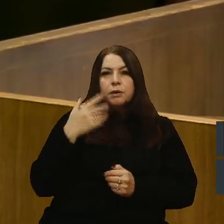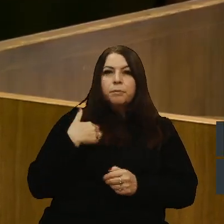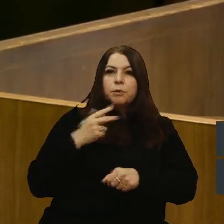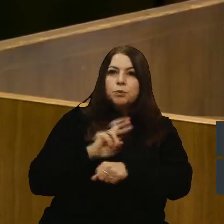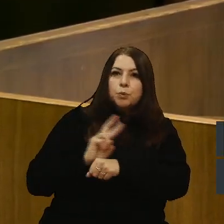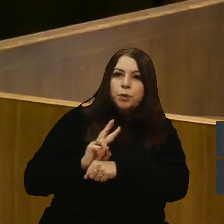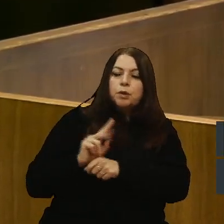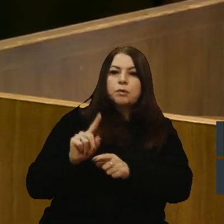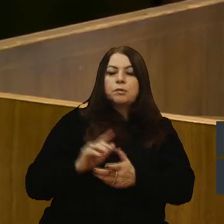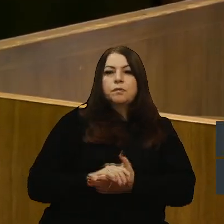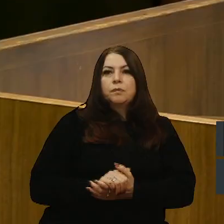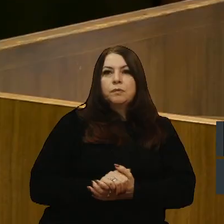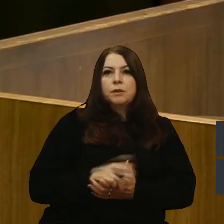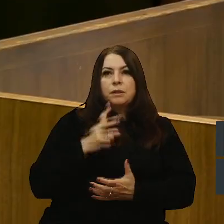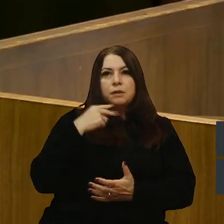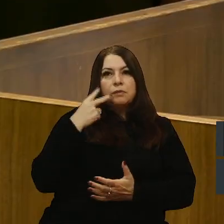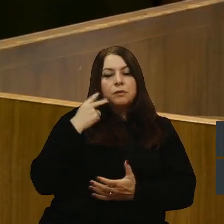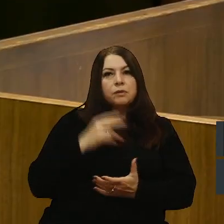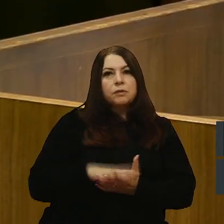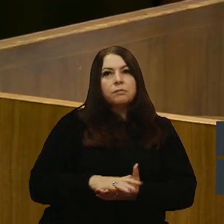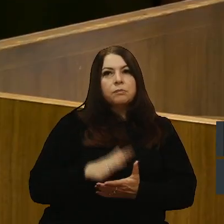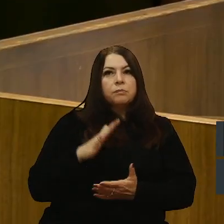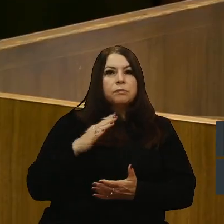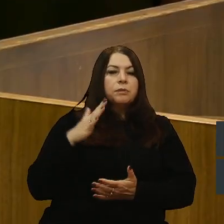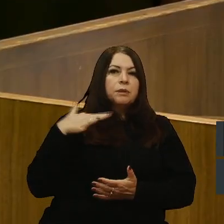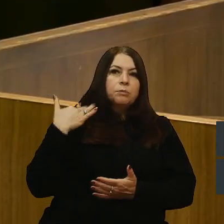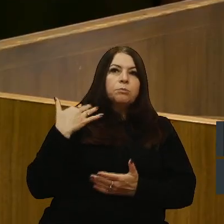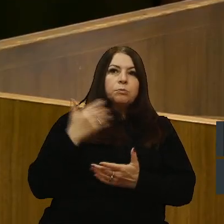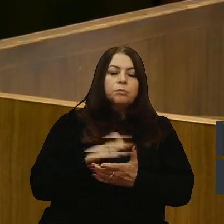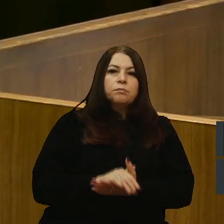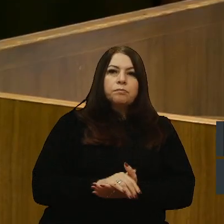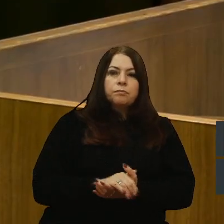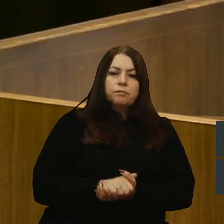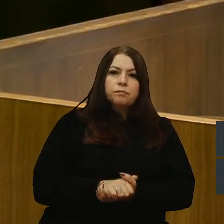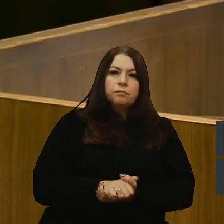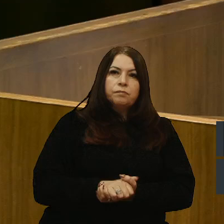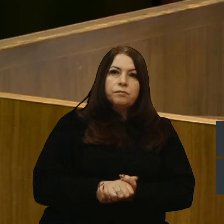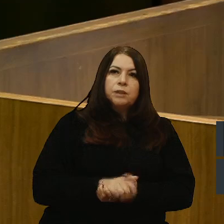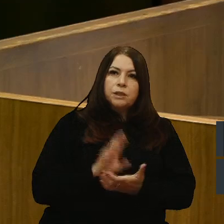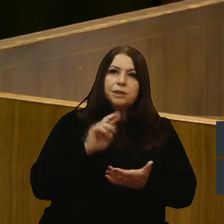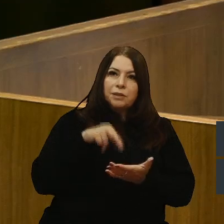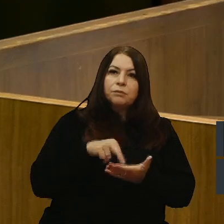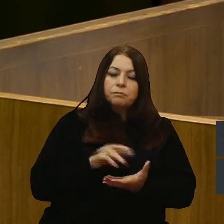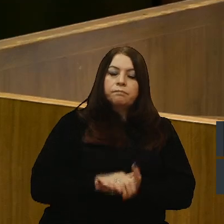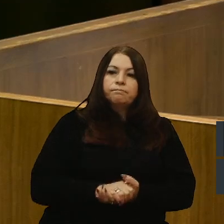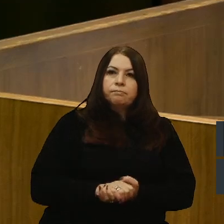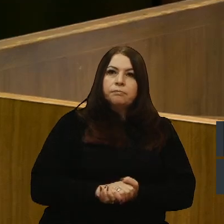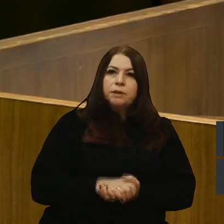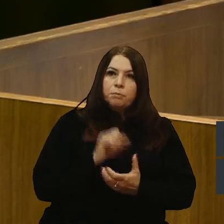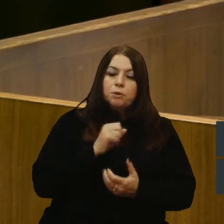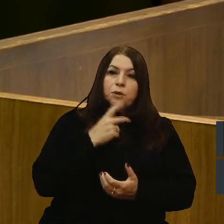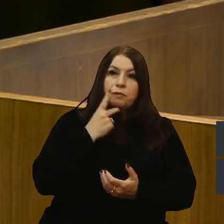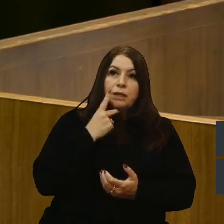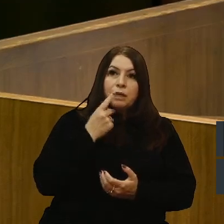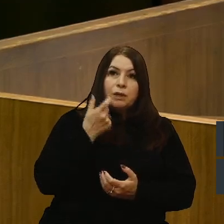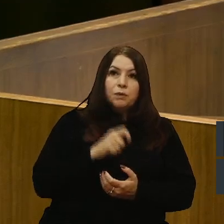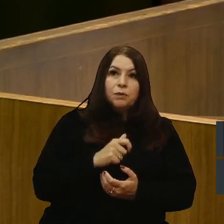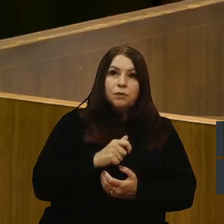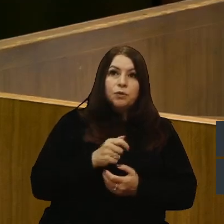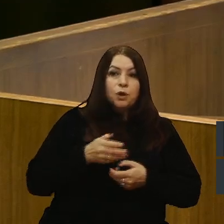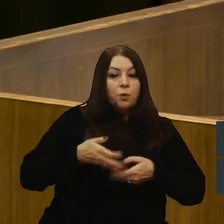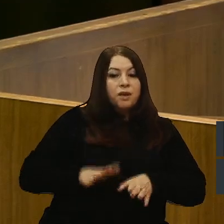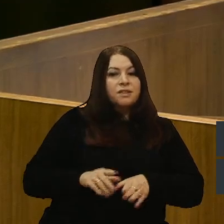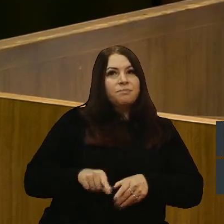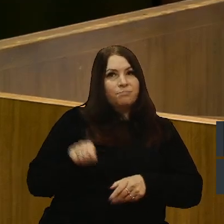segurança, vereadora Andressa Marques, eu realmente posso lhe dizer que acho que nasci para